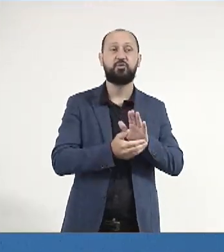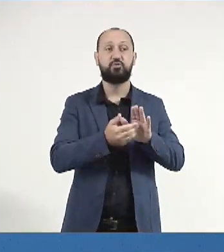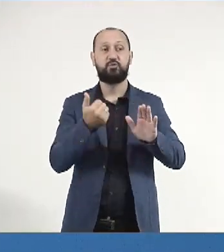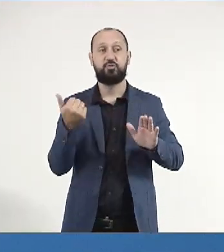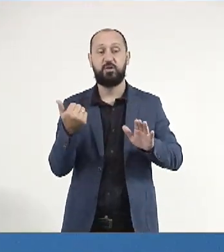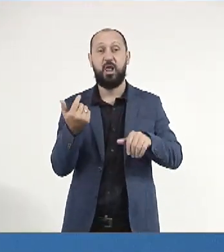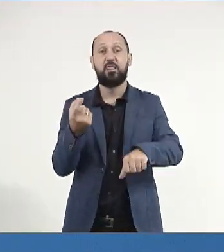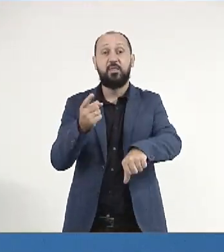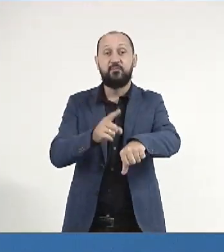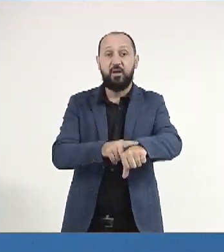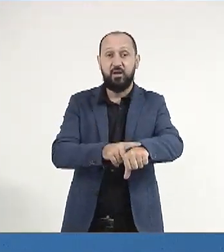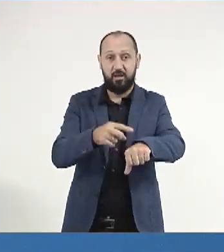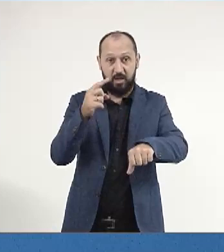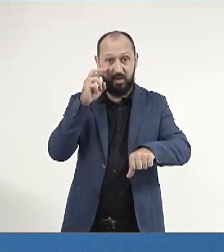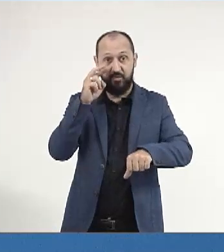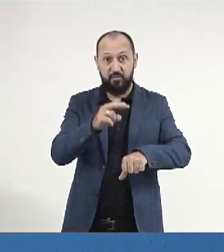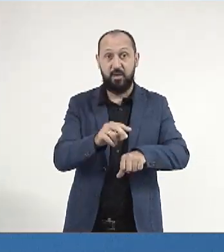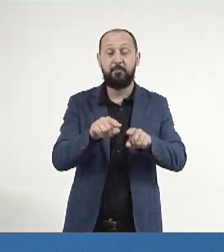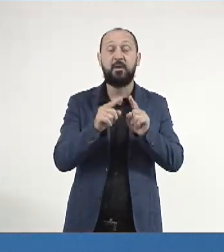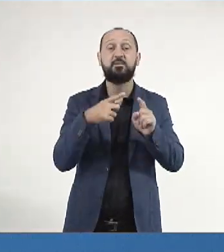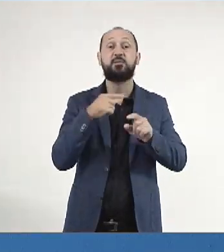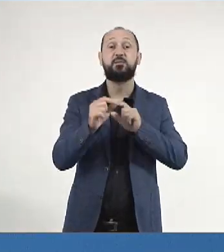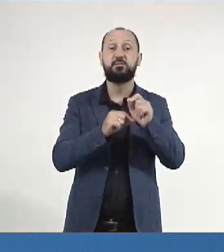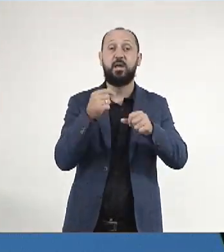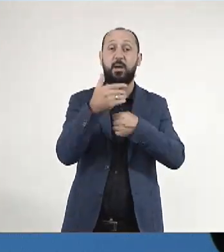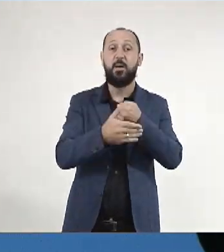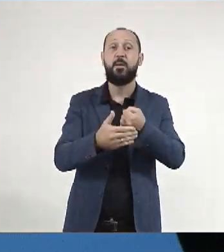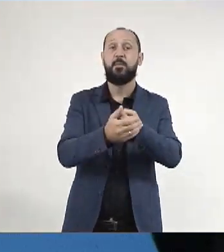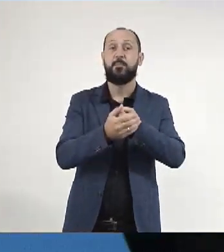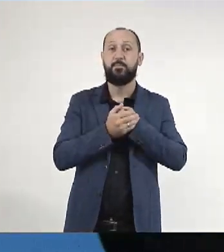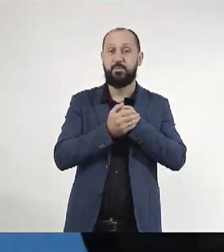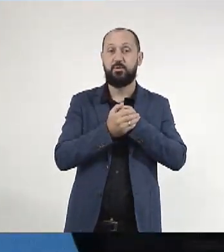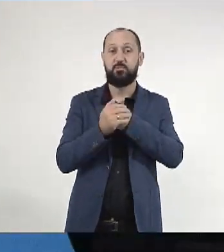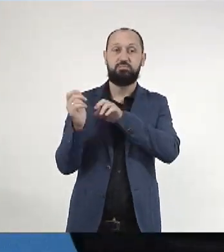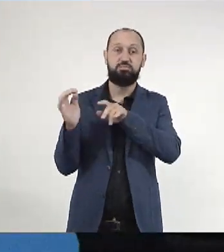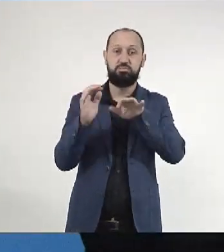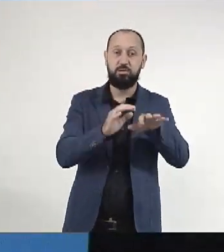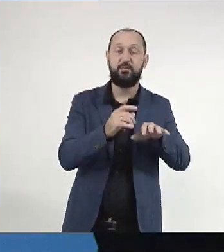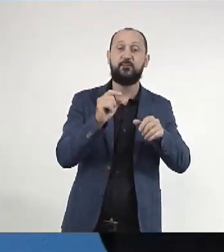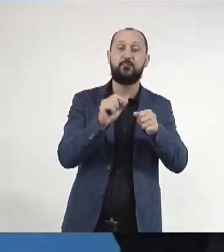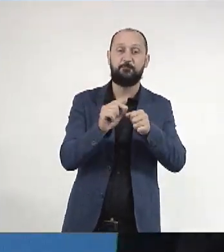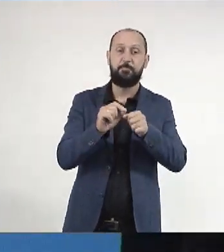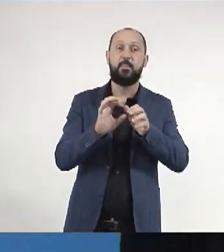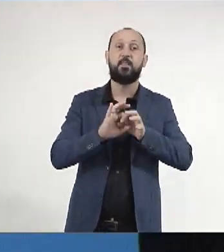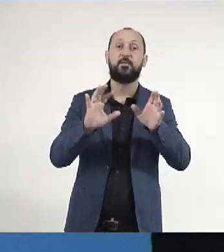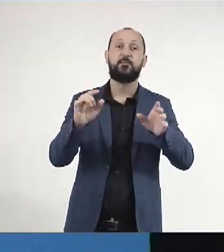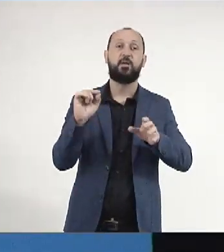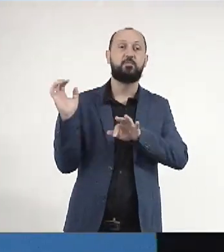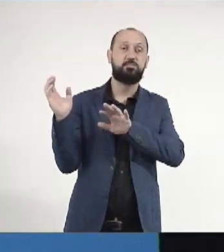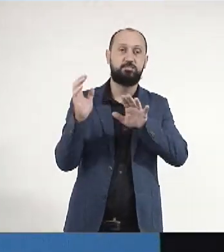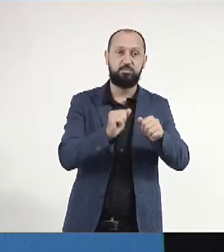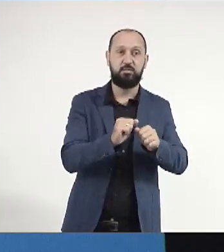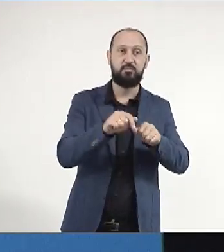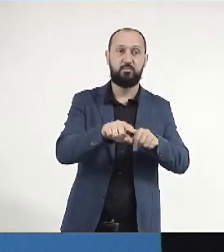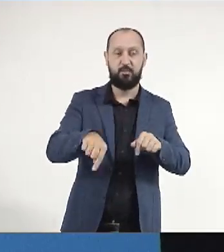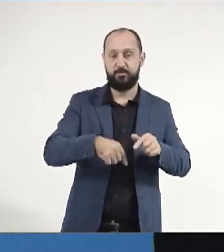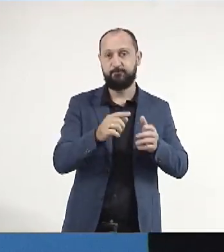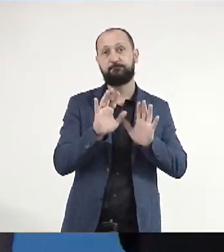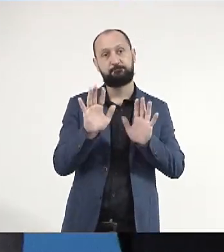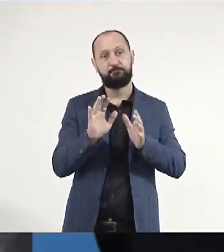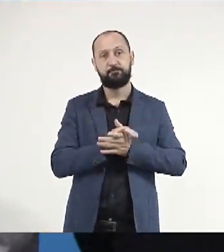em flagrante a invasão, mas ela está lá protegendo o invasor, legitimando o invasor numa